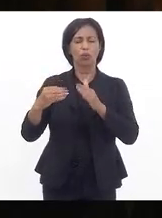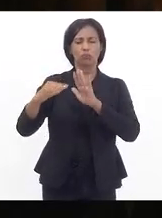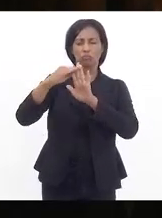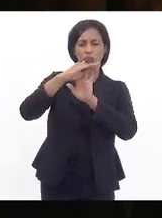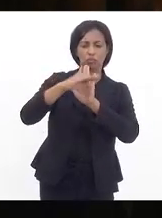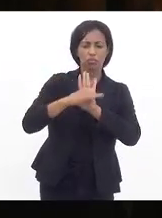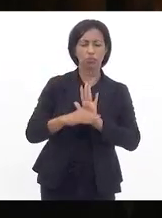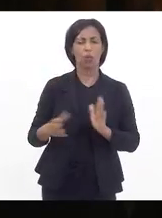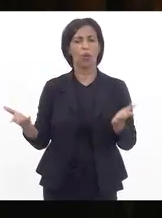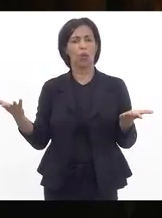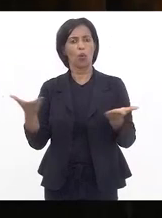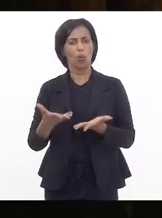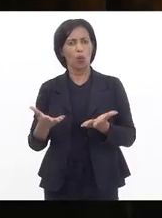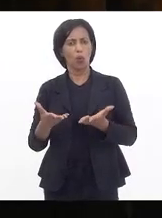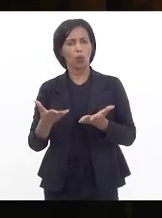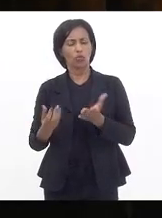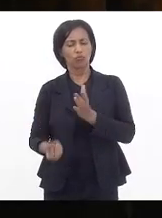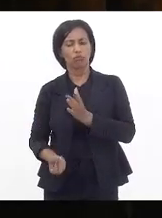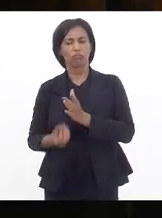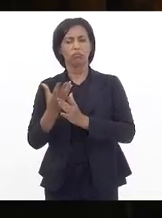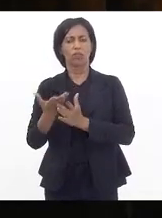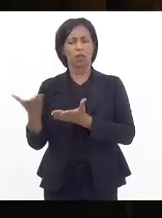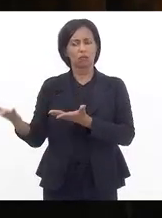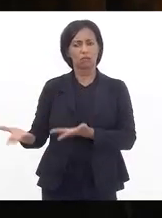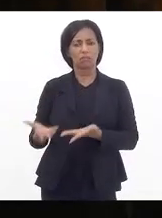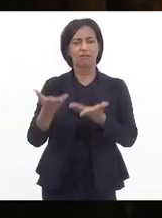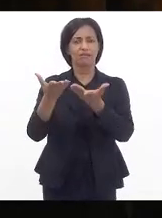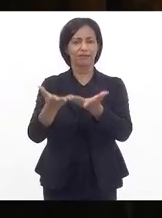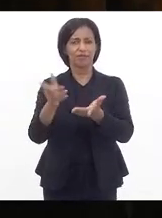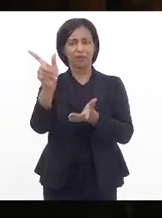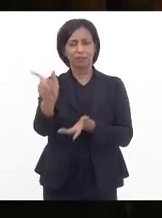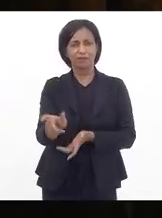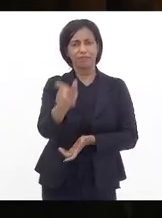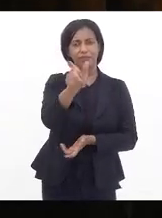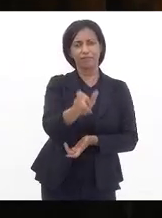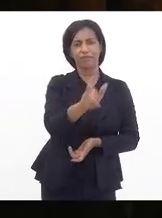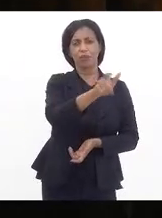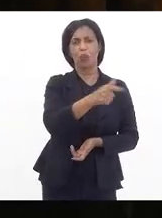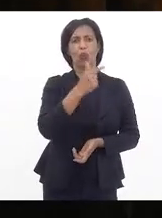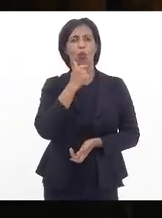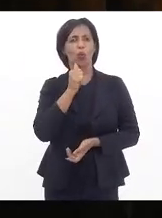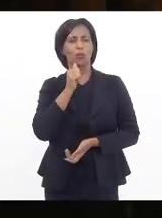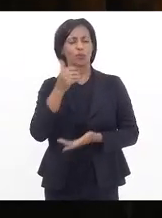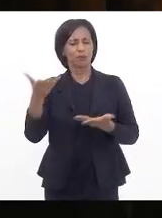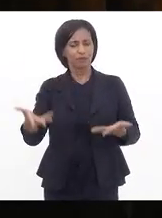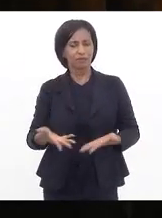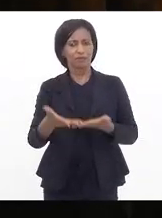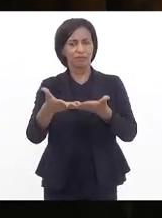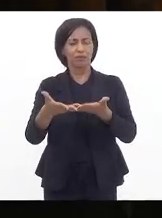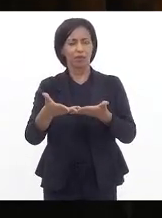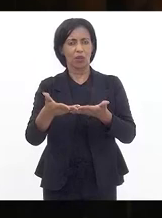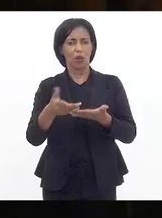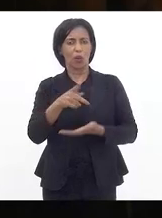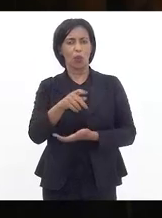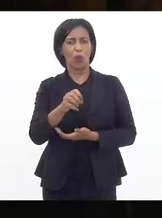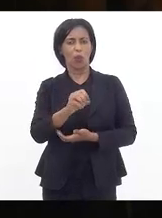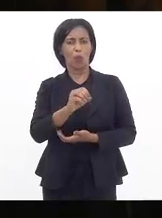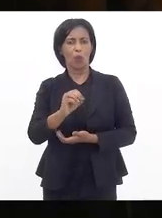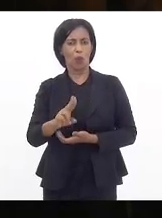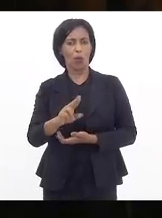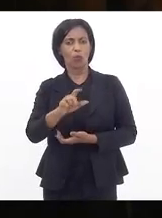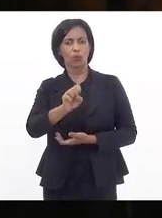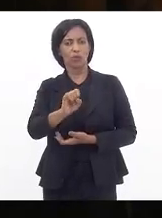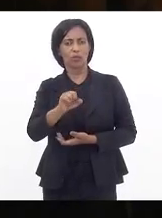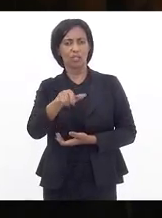processos hoje constituído por este merecedores e merecedoras dessa homenagem com Paul Singer